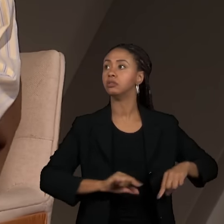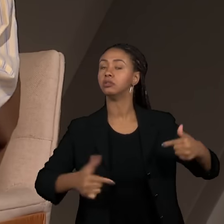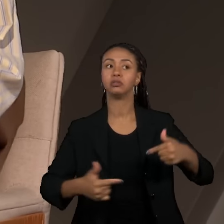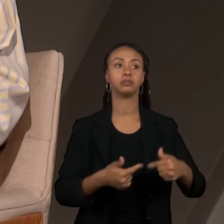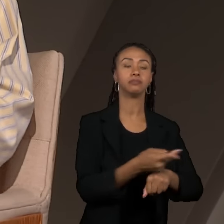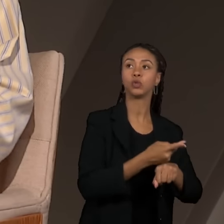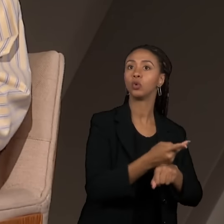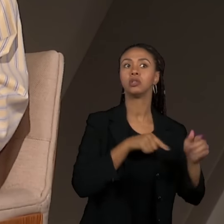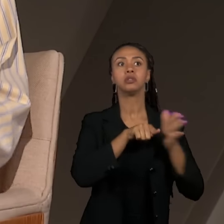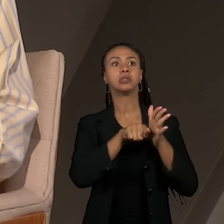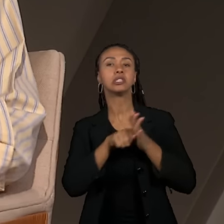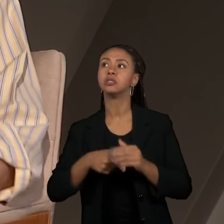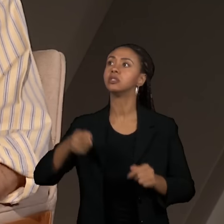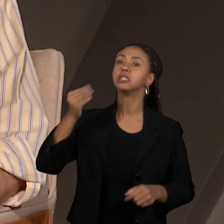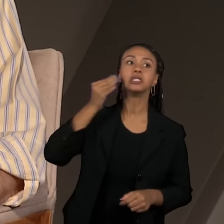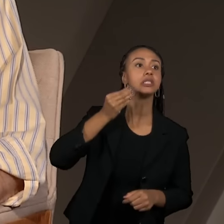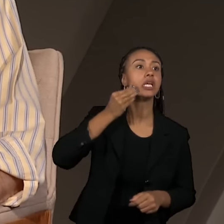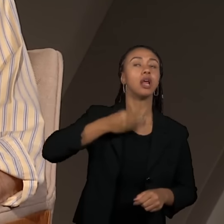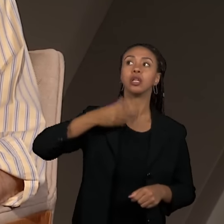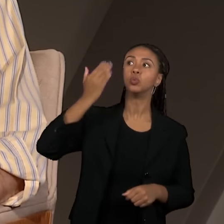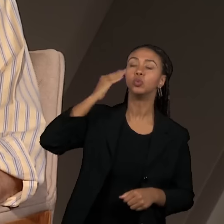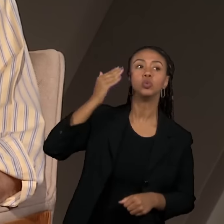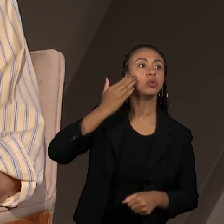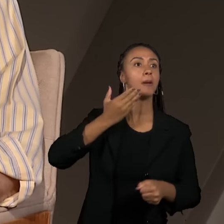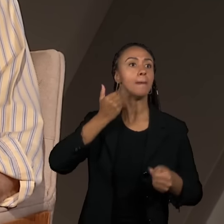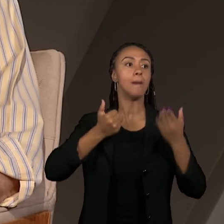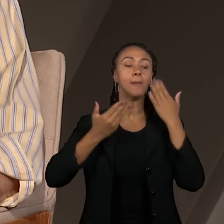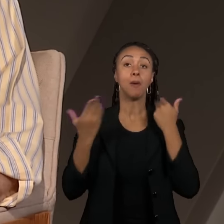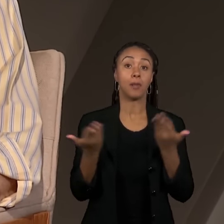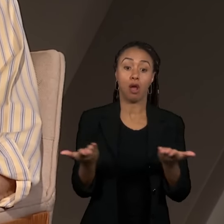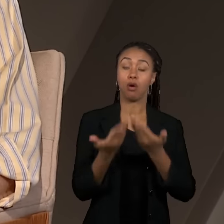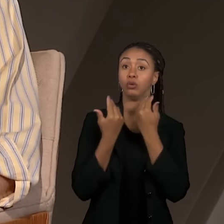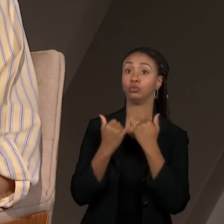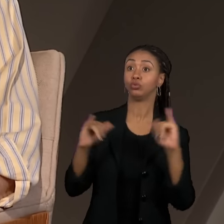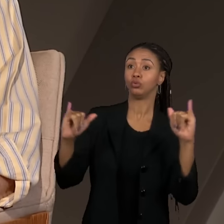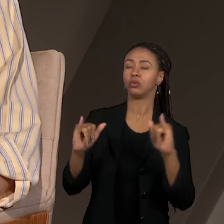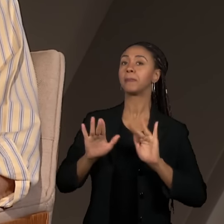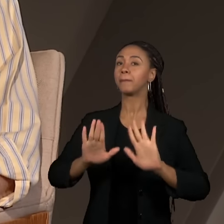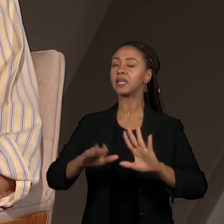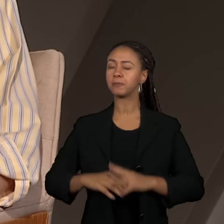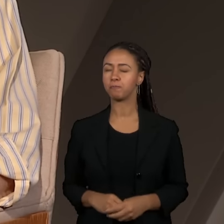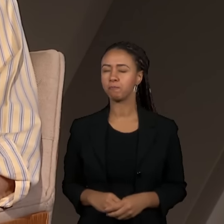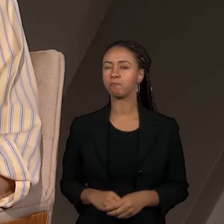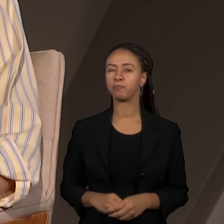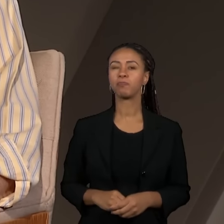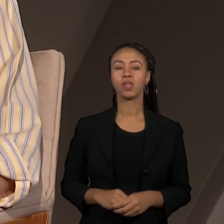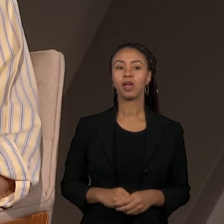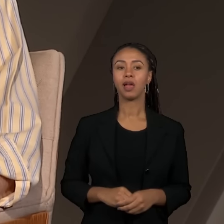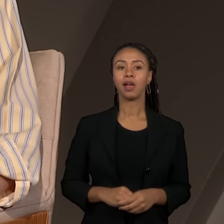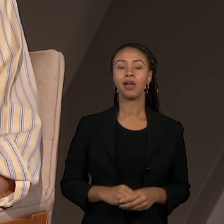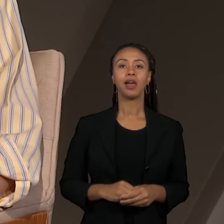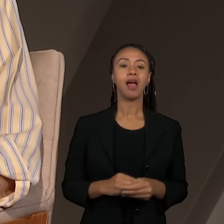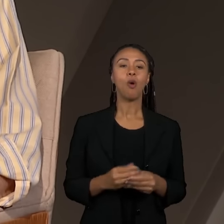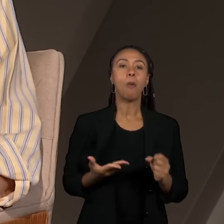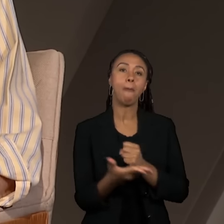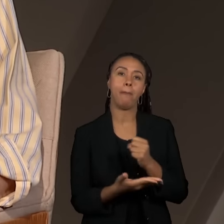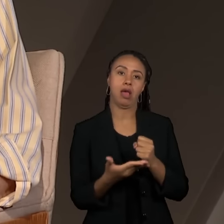atrás que tiveram esse choque etc agora a formação Inicial ainda é